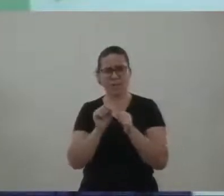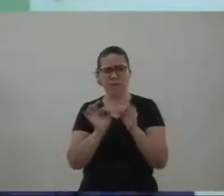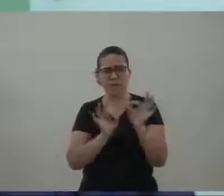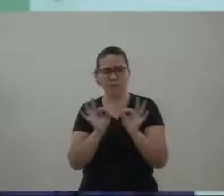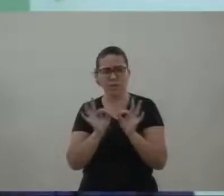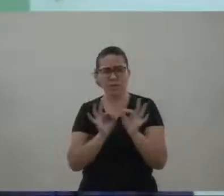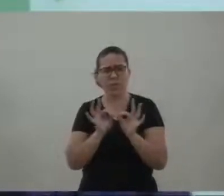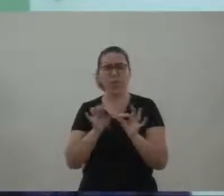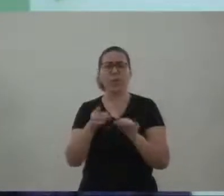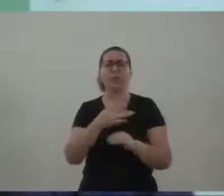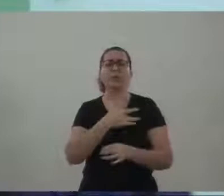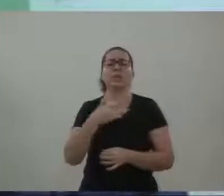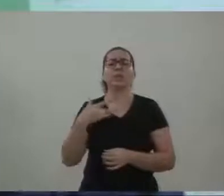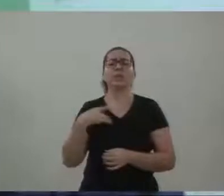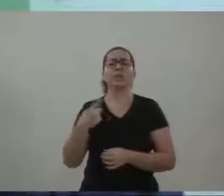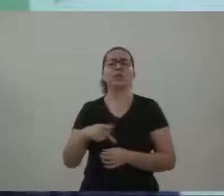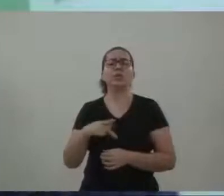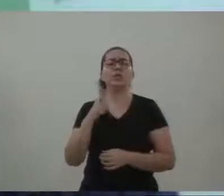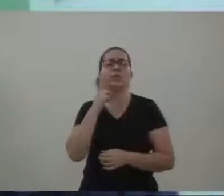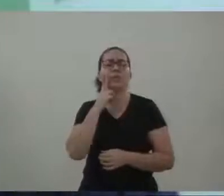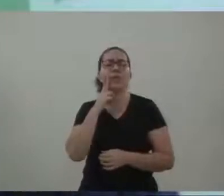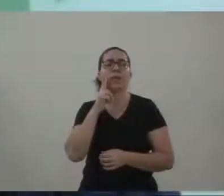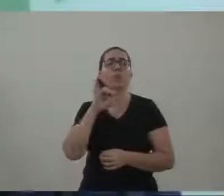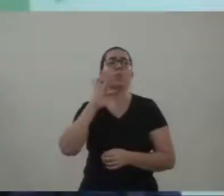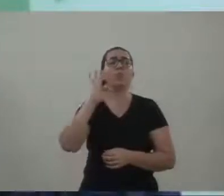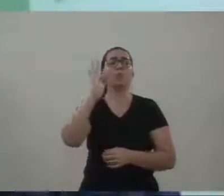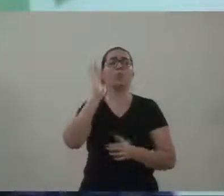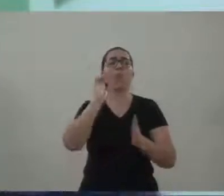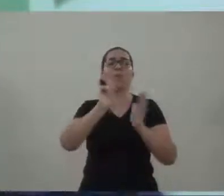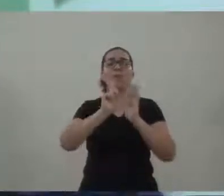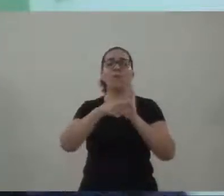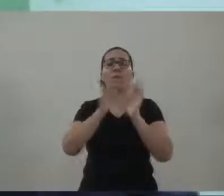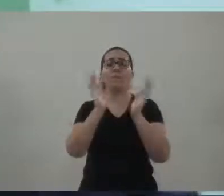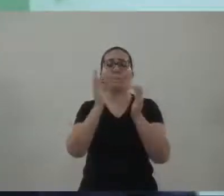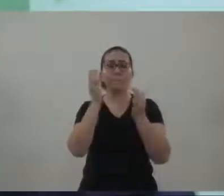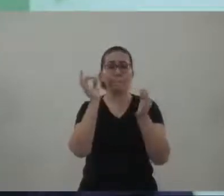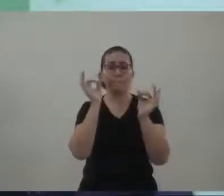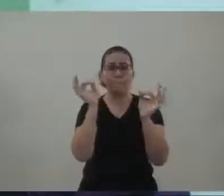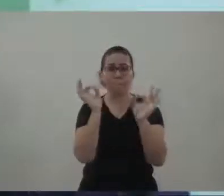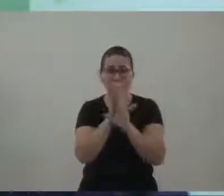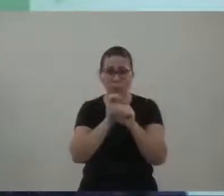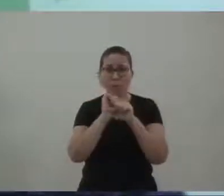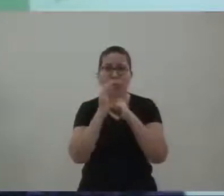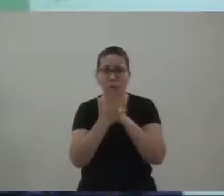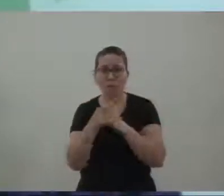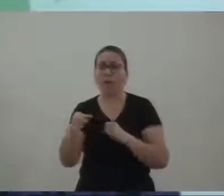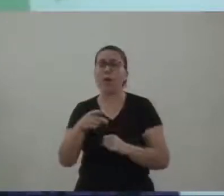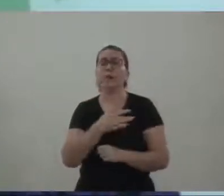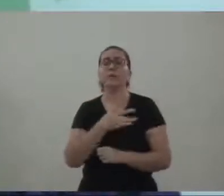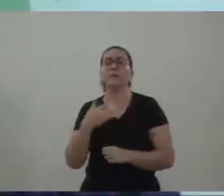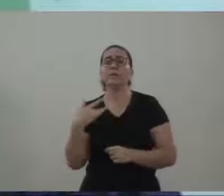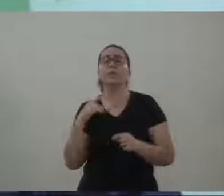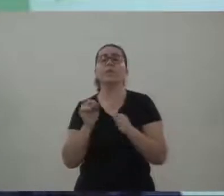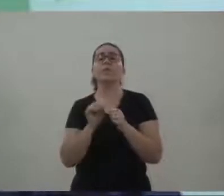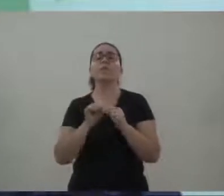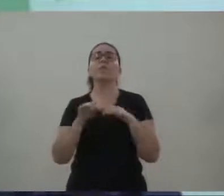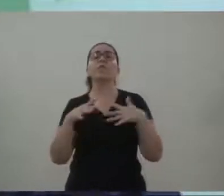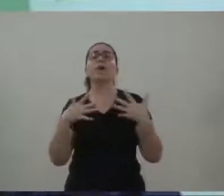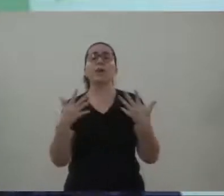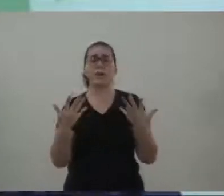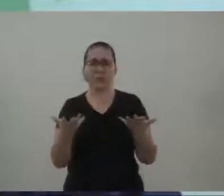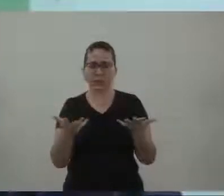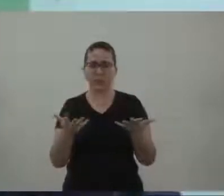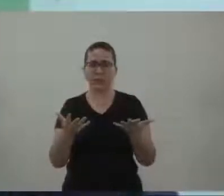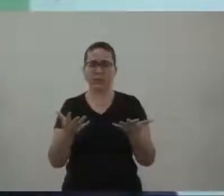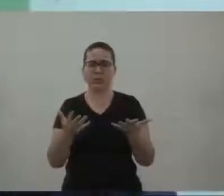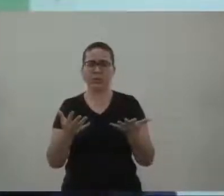para a questão da saúde em Vinhedo pós-pandemia? Né? Para mim, claramente, um dos fatores que vão causar